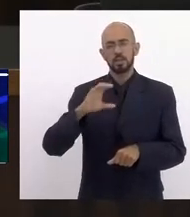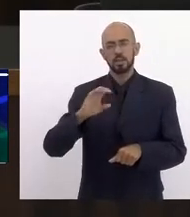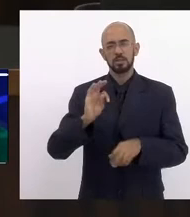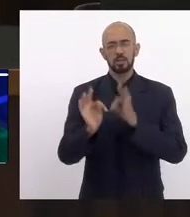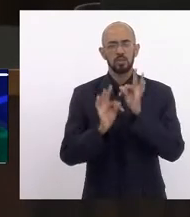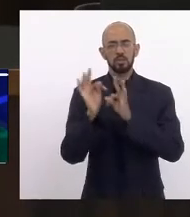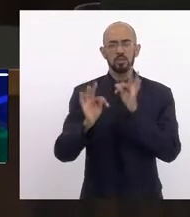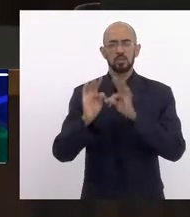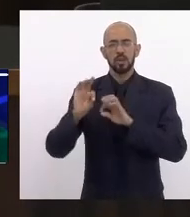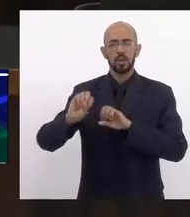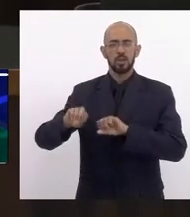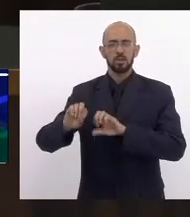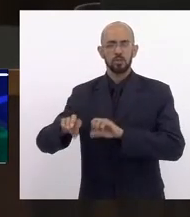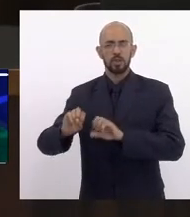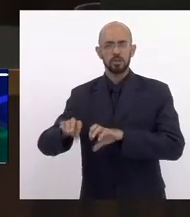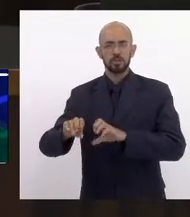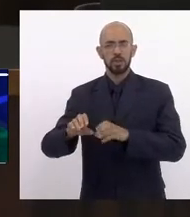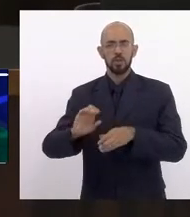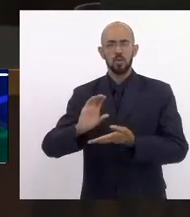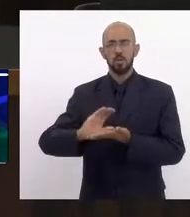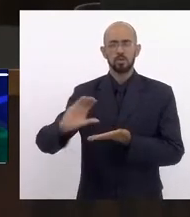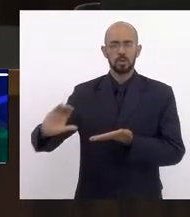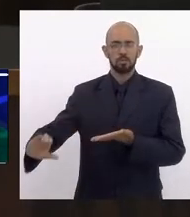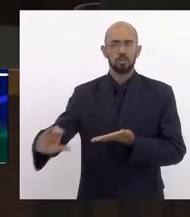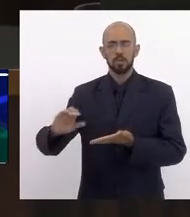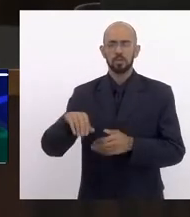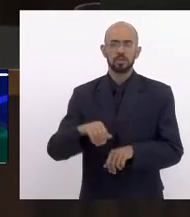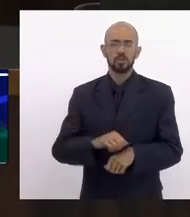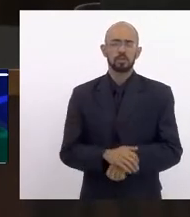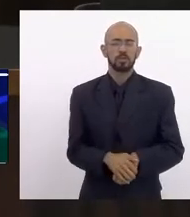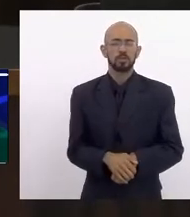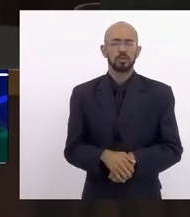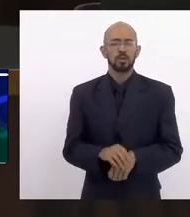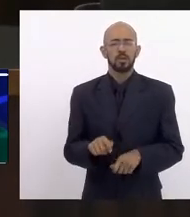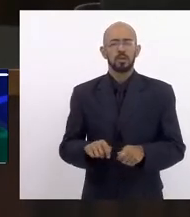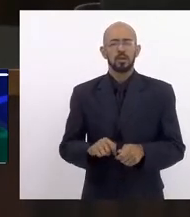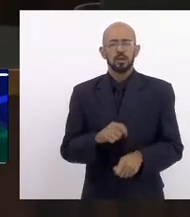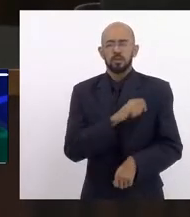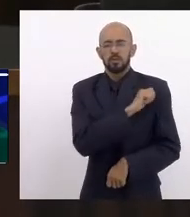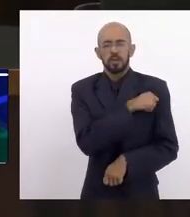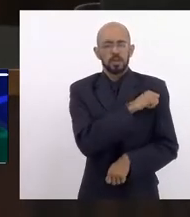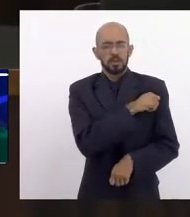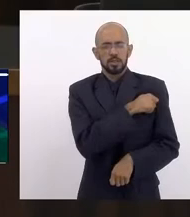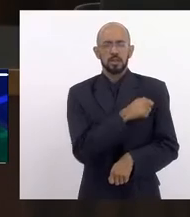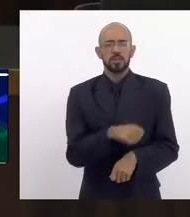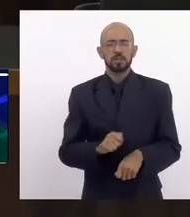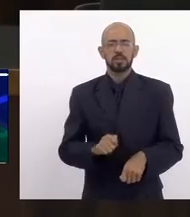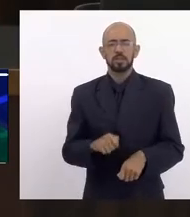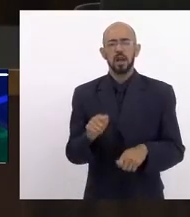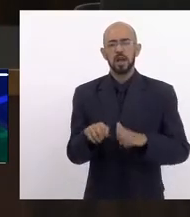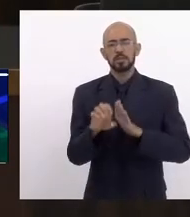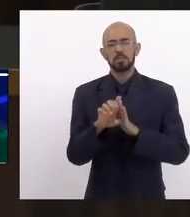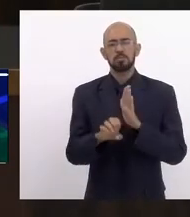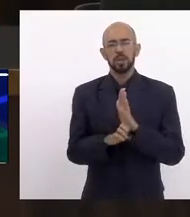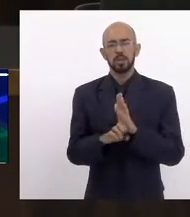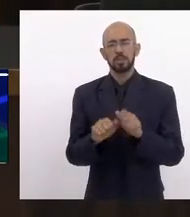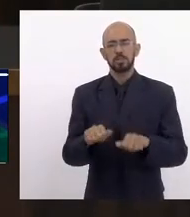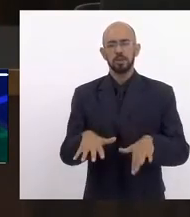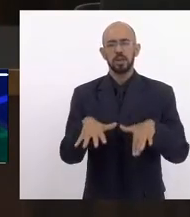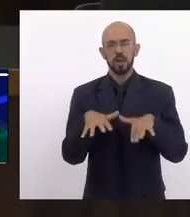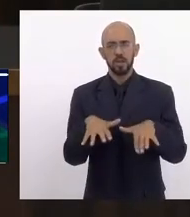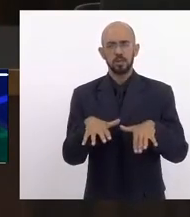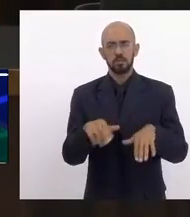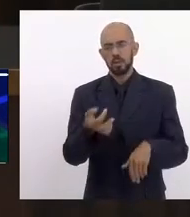de Educação, de Orçamento, Finanças, Fiscalização Financeira e Controle, as emendas de plenário. Para emitir